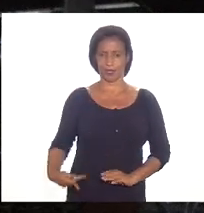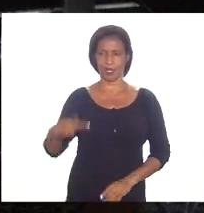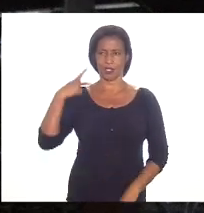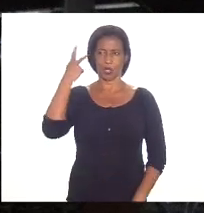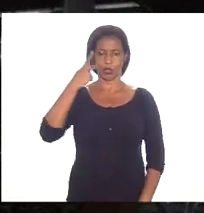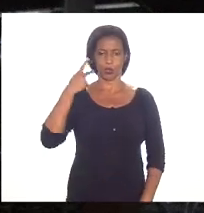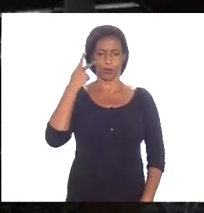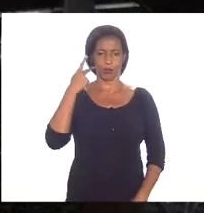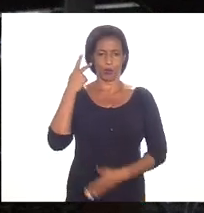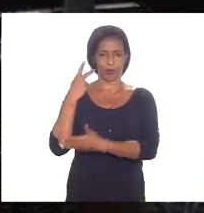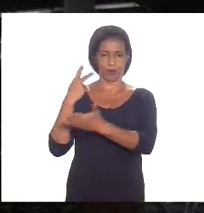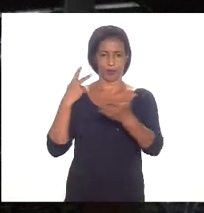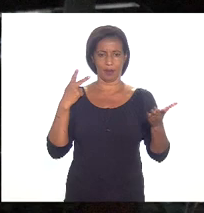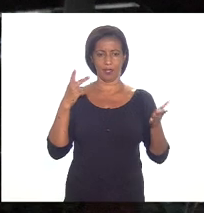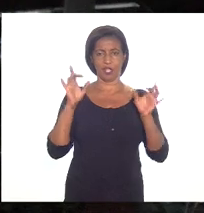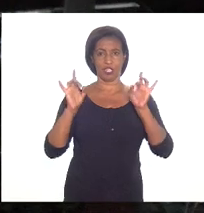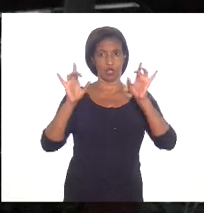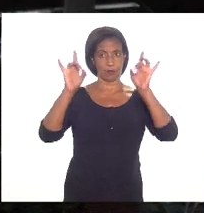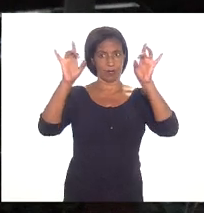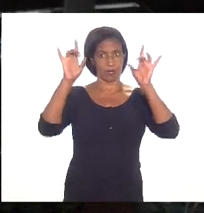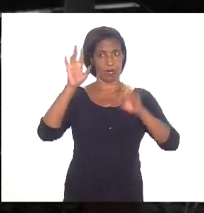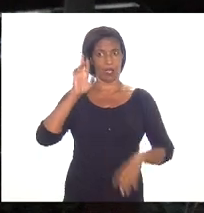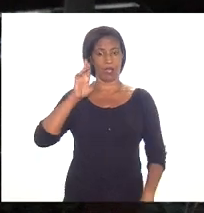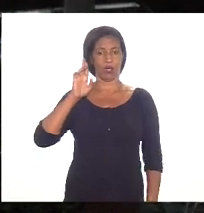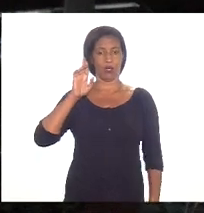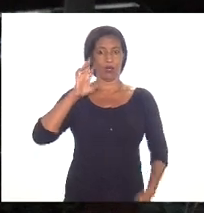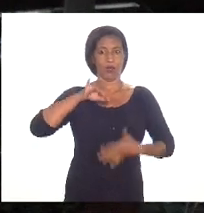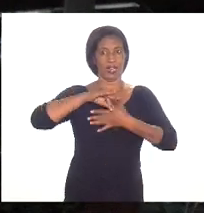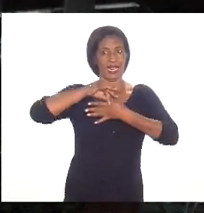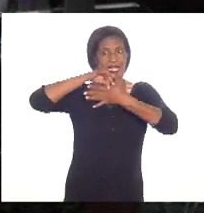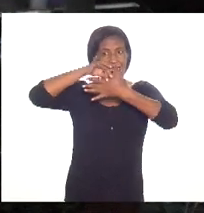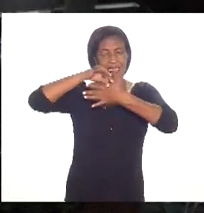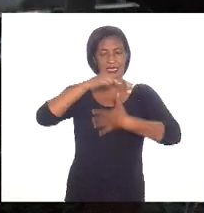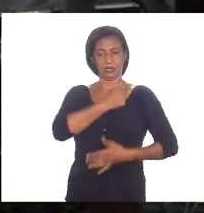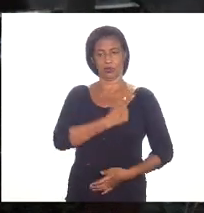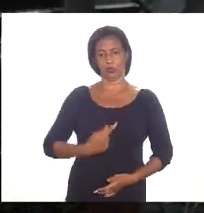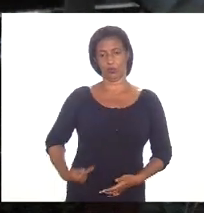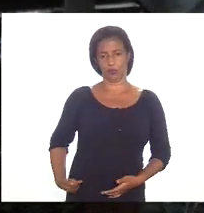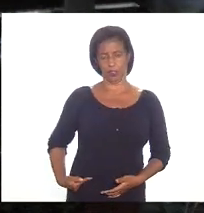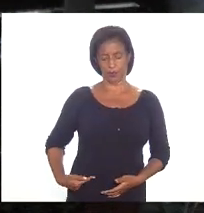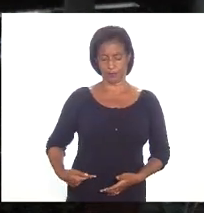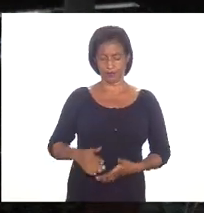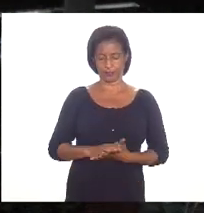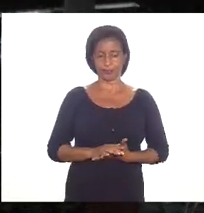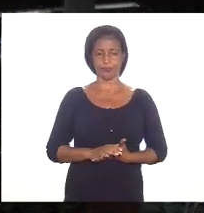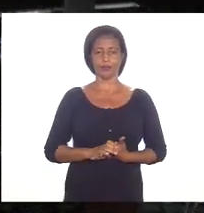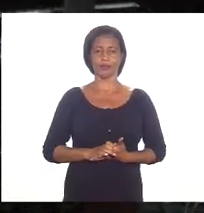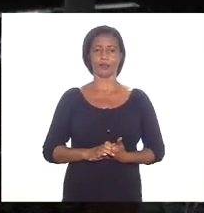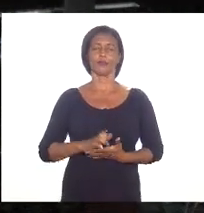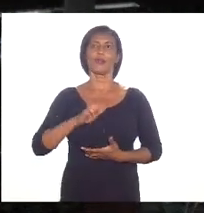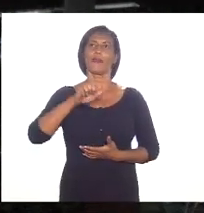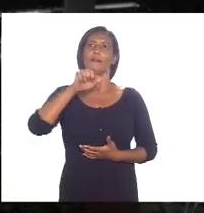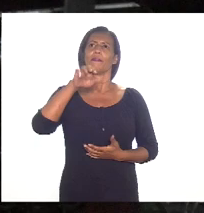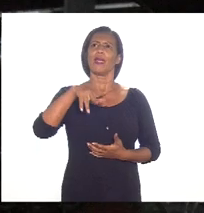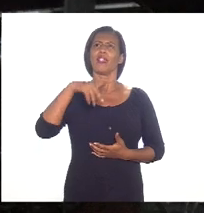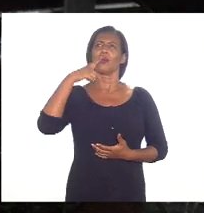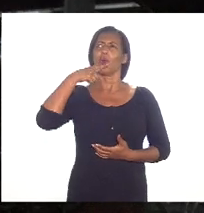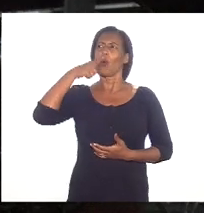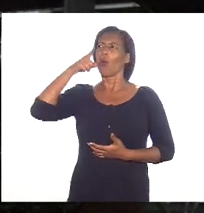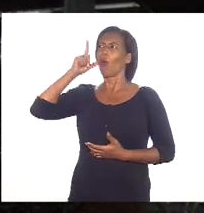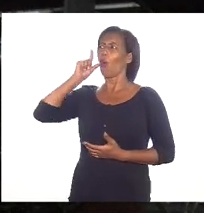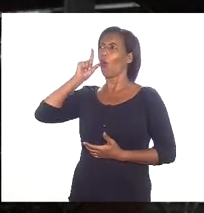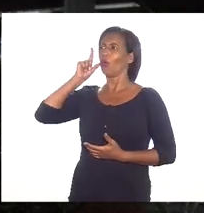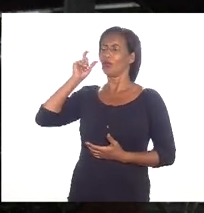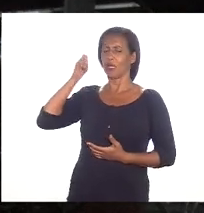parlamentares, especial do líder do governo. Bem, eu estou recebendo telefonema desde o dia de ontem, inclusive